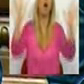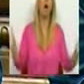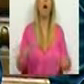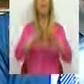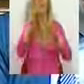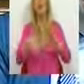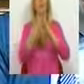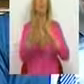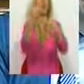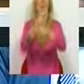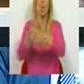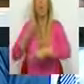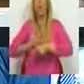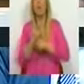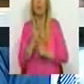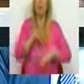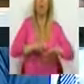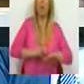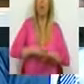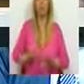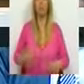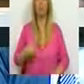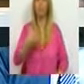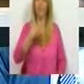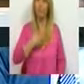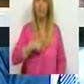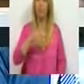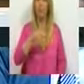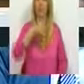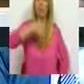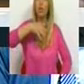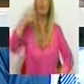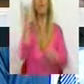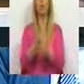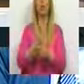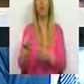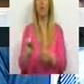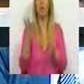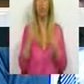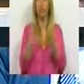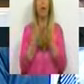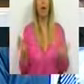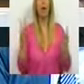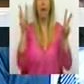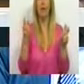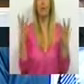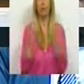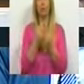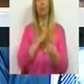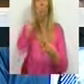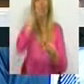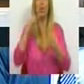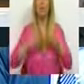conjunto de matérias. Mas nós gostávamos que nos esclarecesse em definitivo. Aliás, gostávamos mesmo de saber se já resolveu este assunto com o Sr. Ministro das